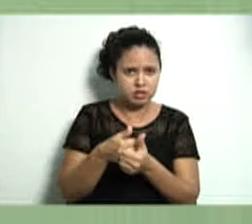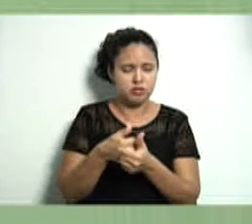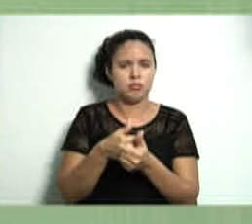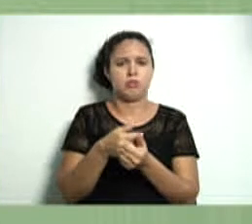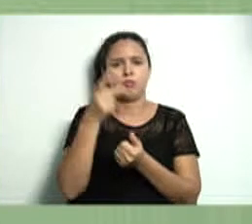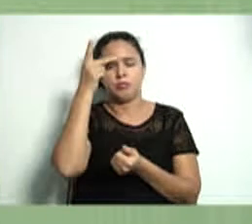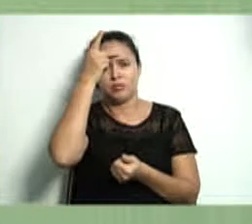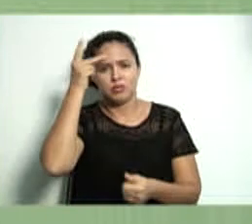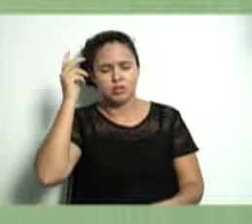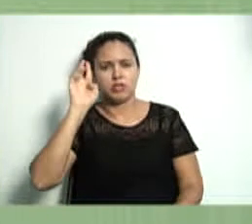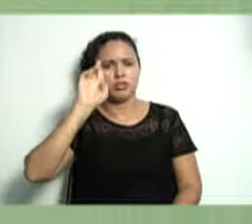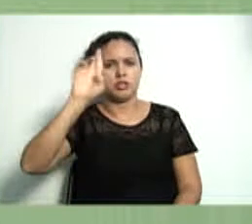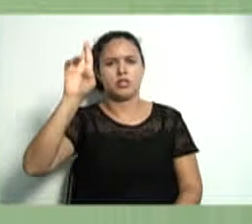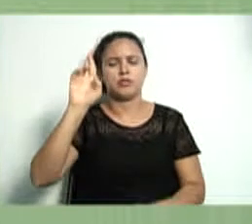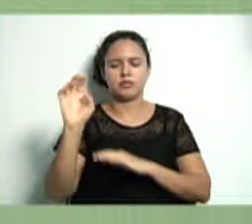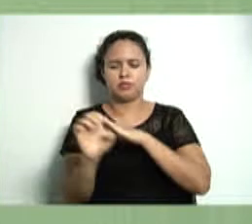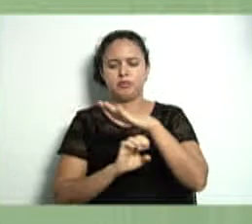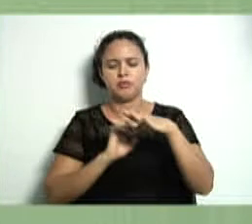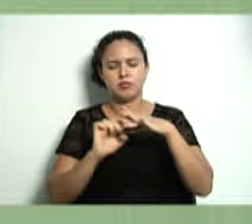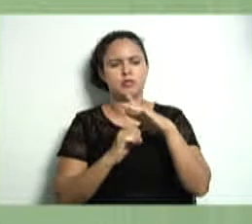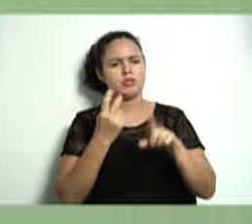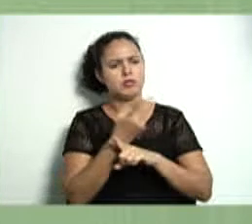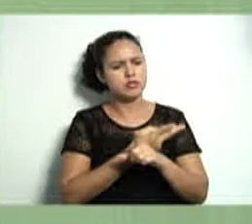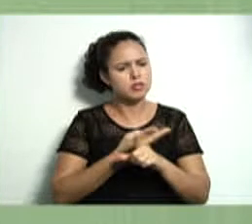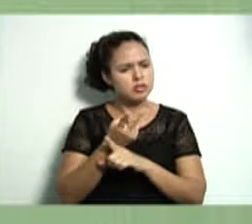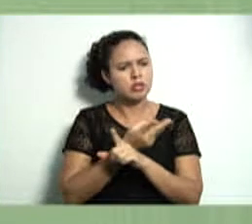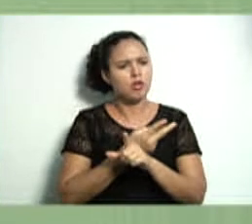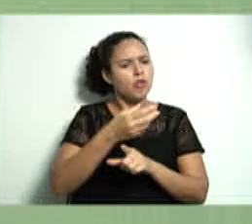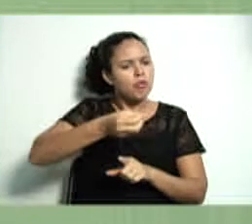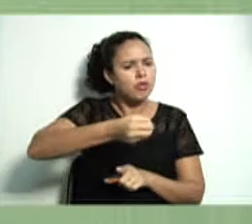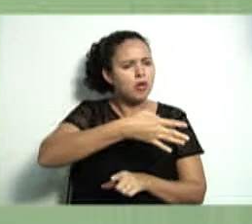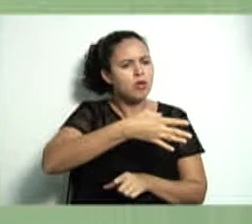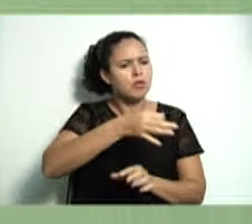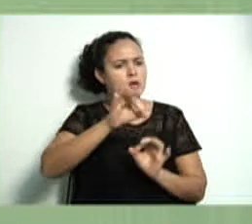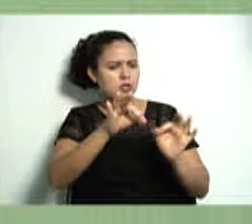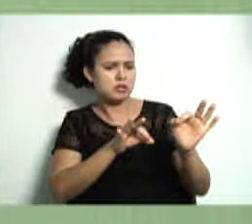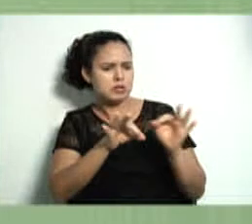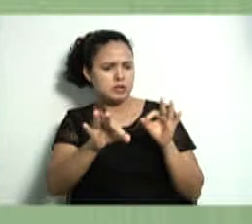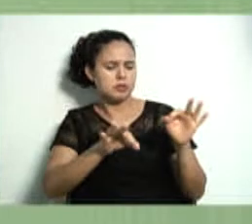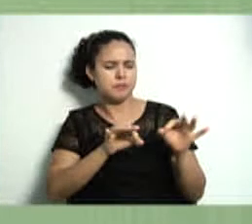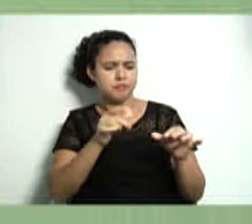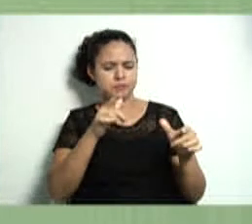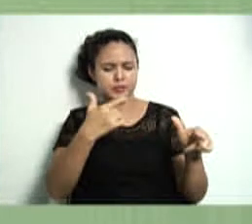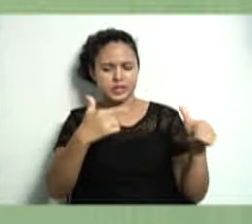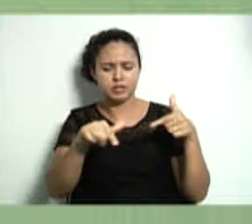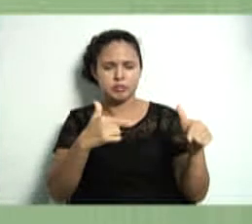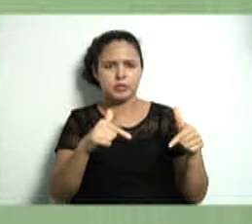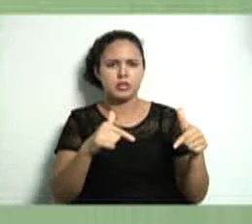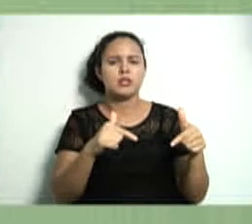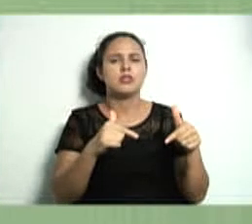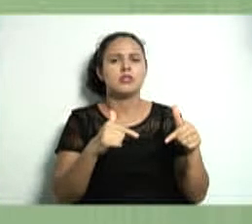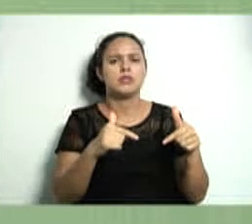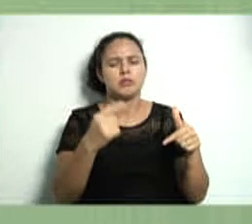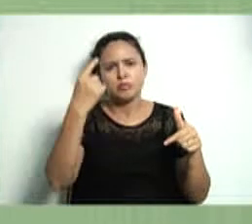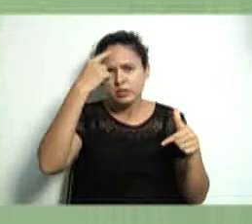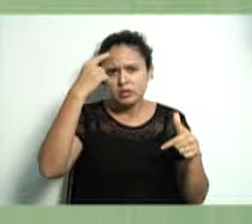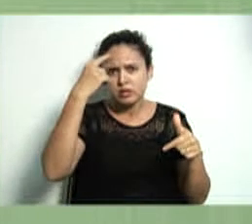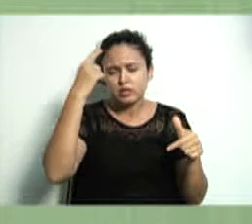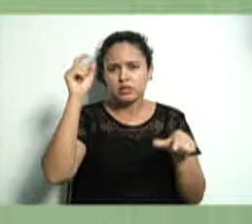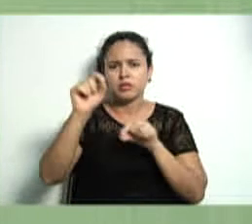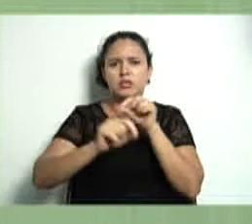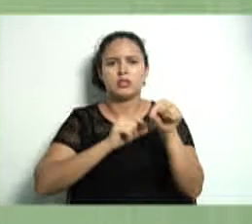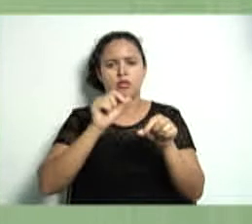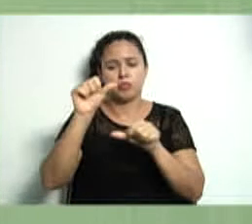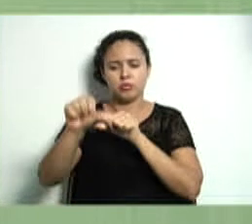de empresas, eles começaram a buscar novas formas de organizar o trabalho, né? Uma dessas formas que eles pensaram foi alterar